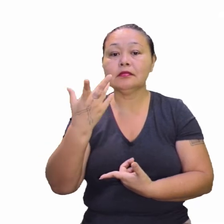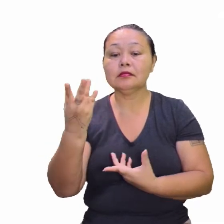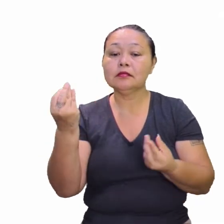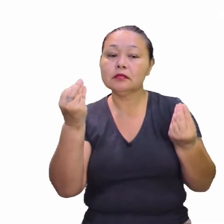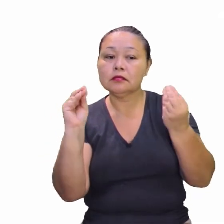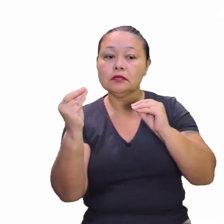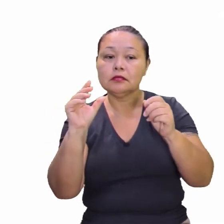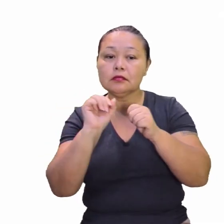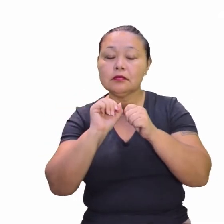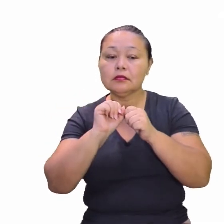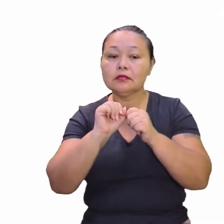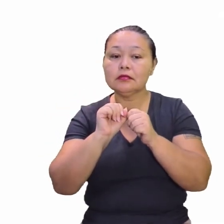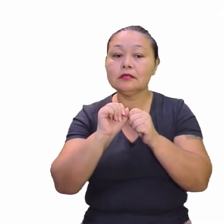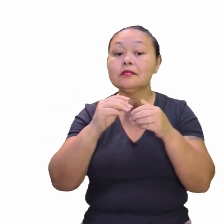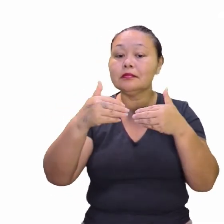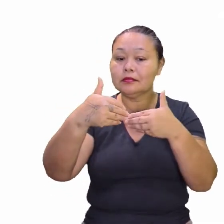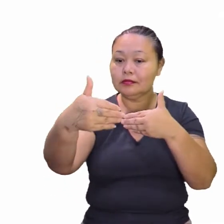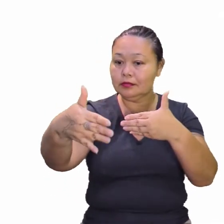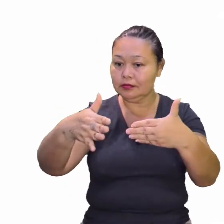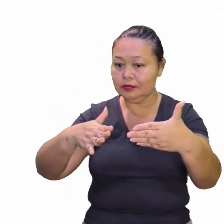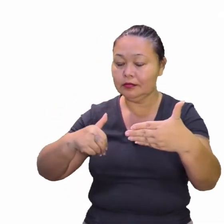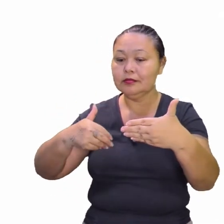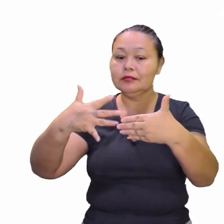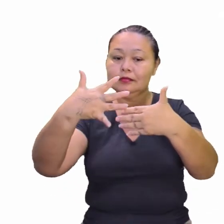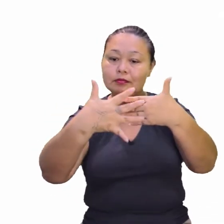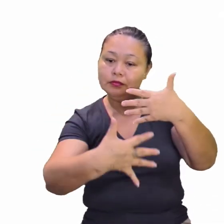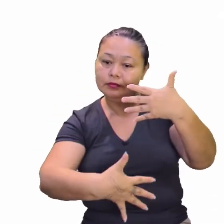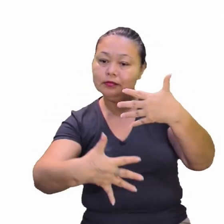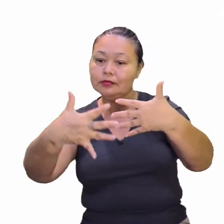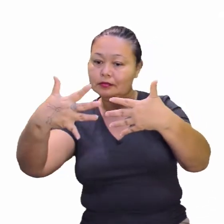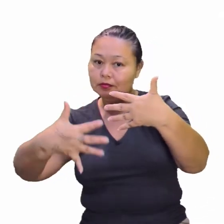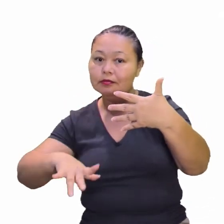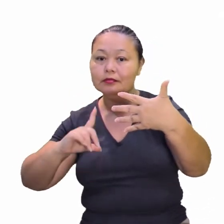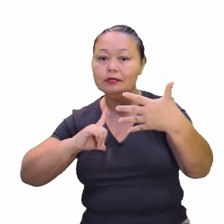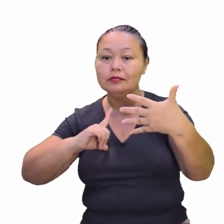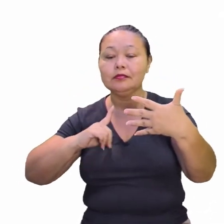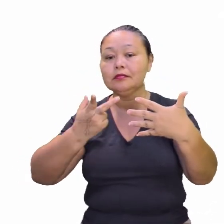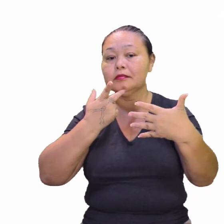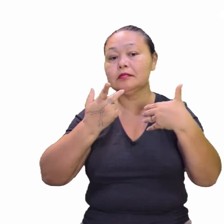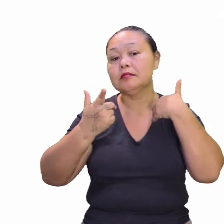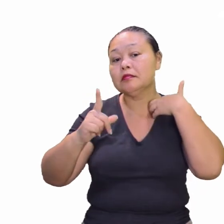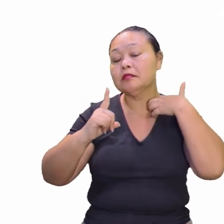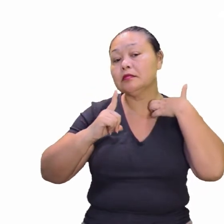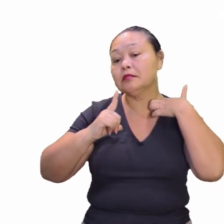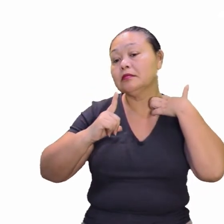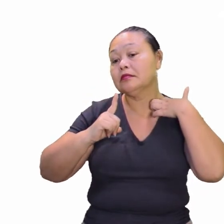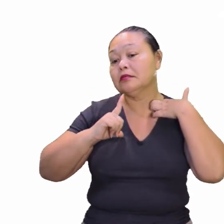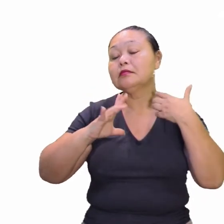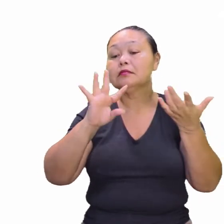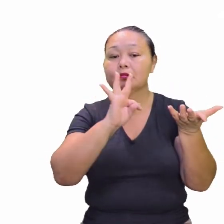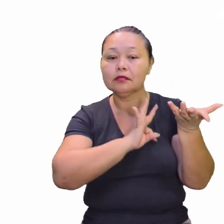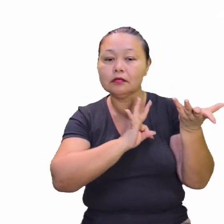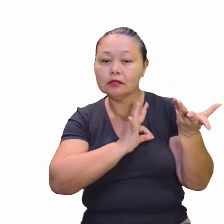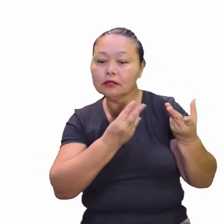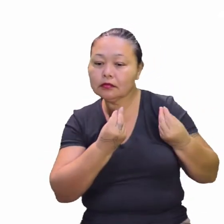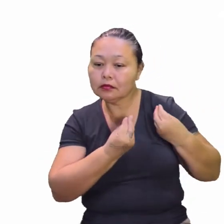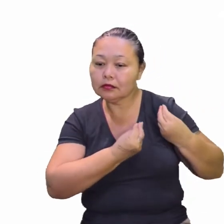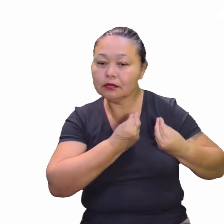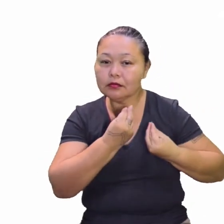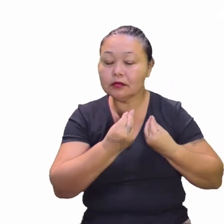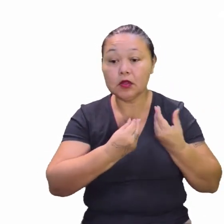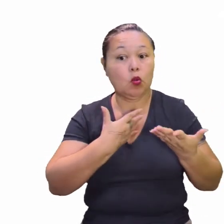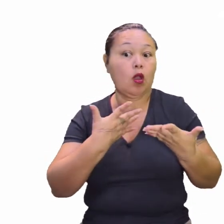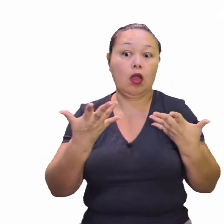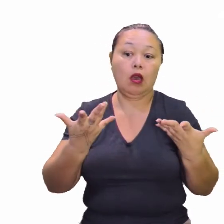constituída principalmente pelo sistema semi-intensivo, que eu falei para vocês há pouco. Esse semi-intensivo porque tem técnicas,